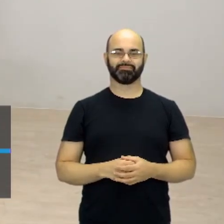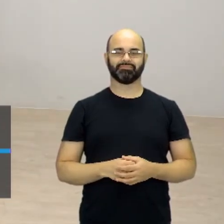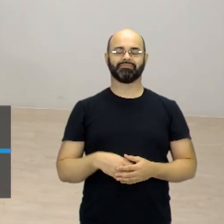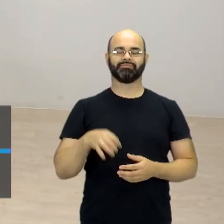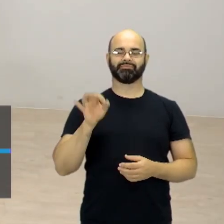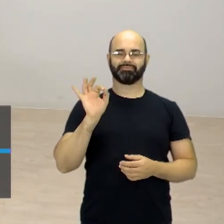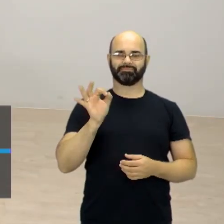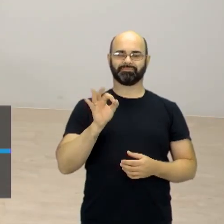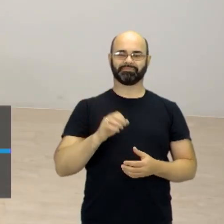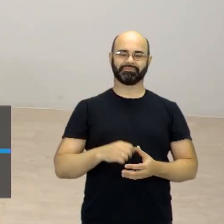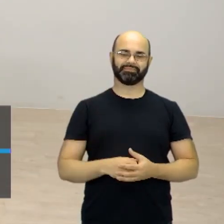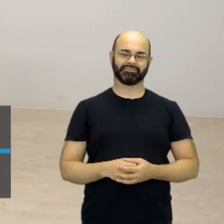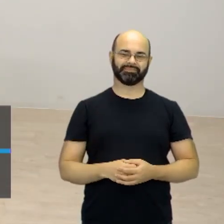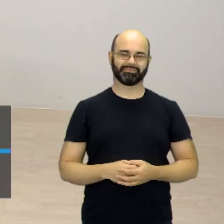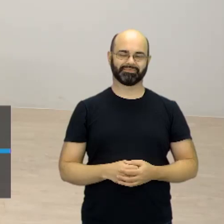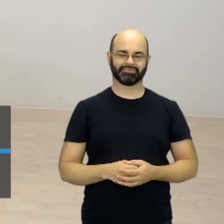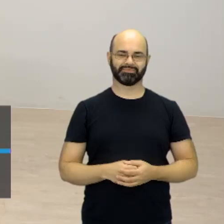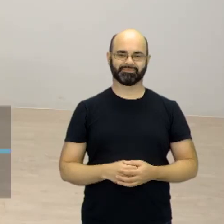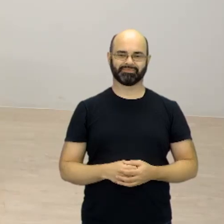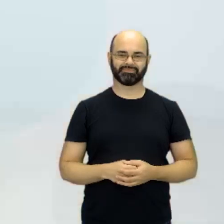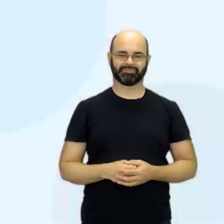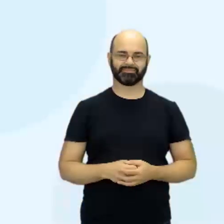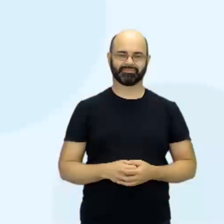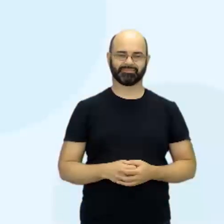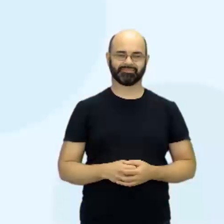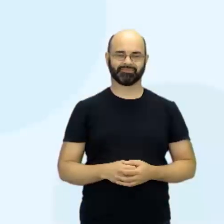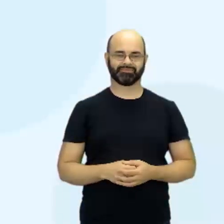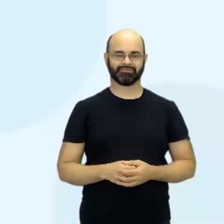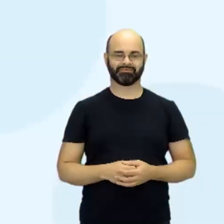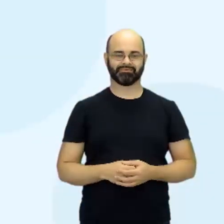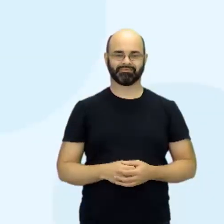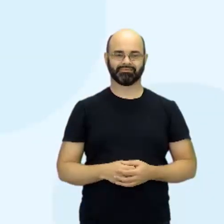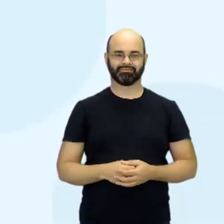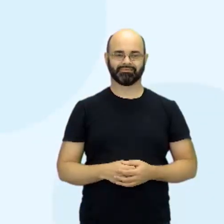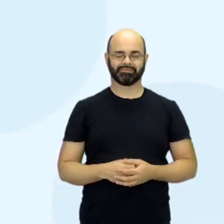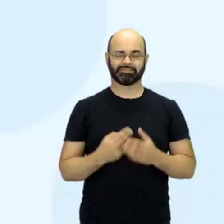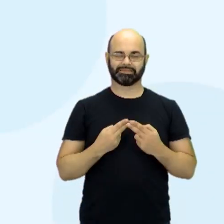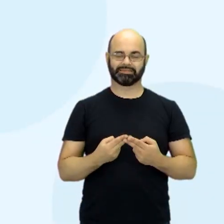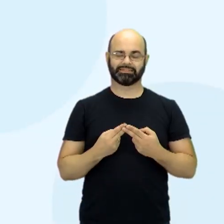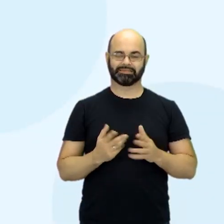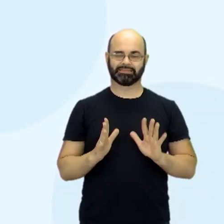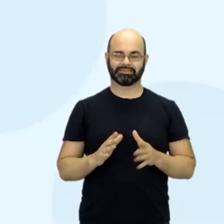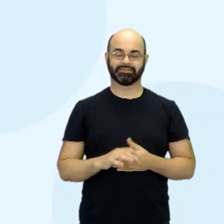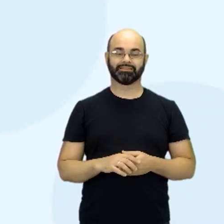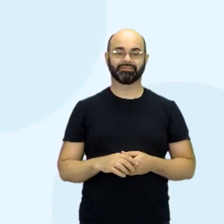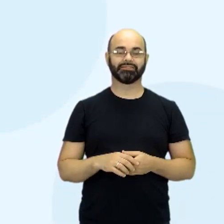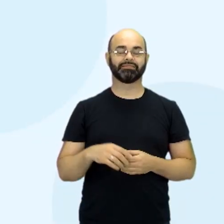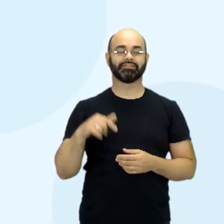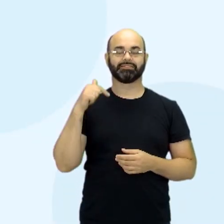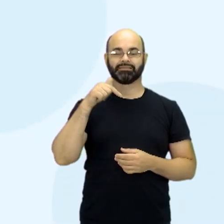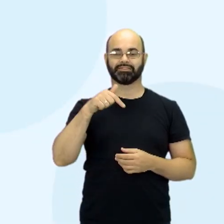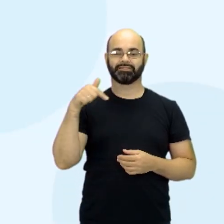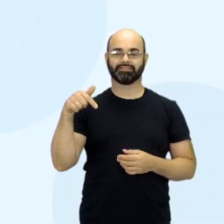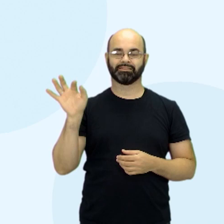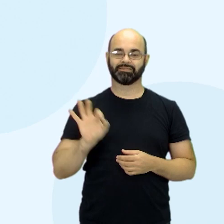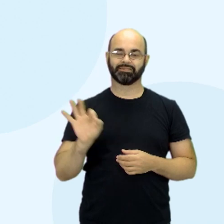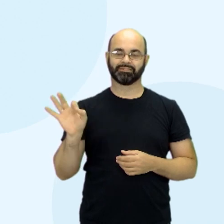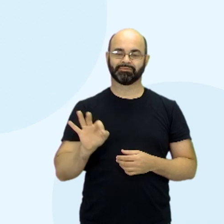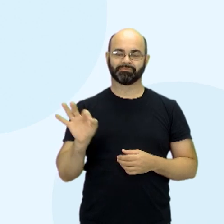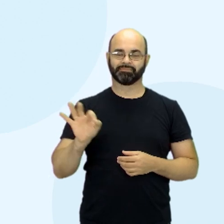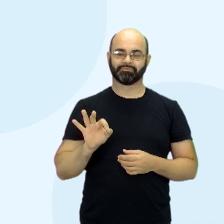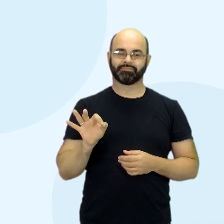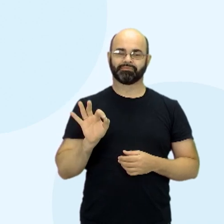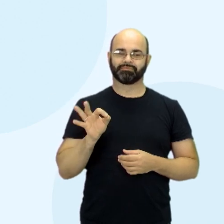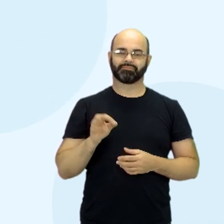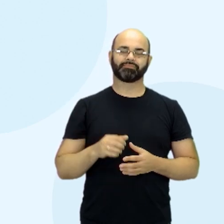aqui Professor Russo pouquinho de paciência aí quantos na rotação 77 a